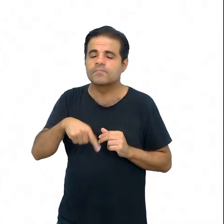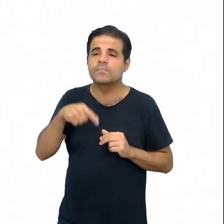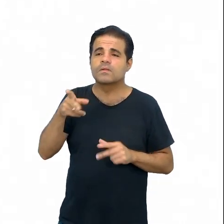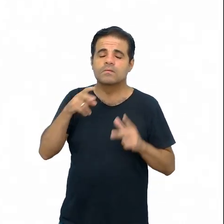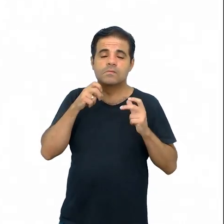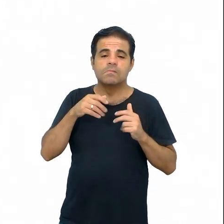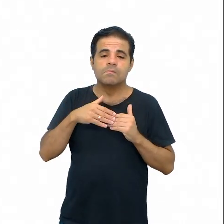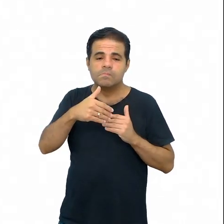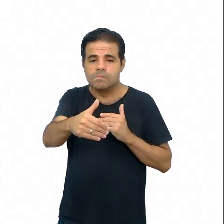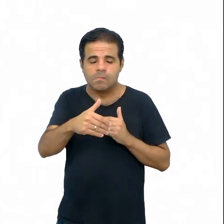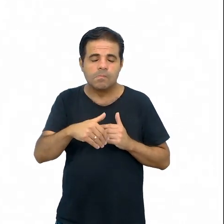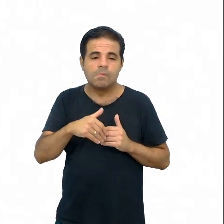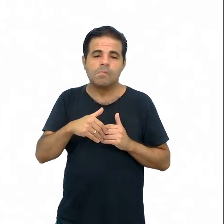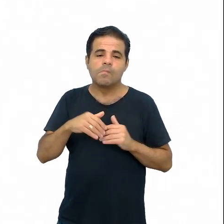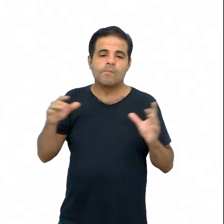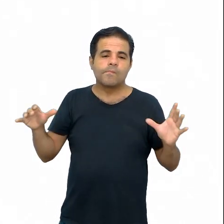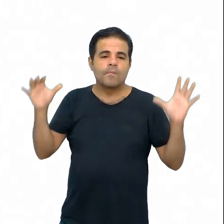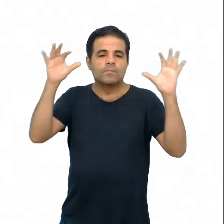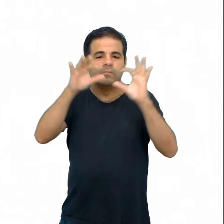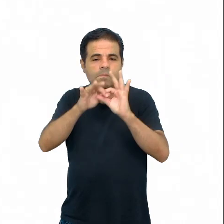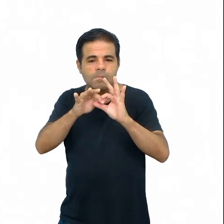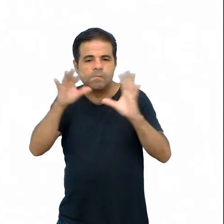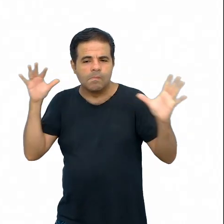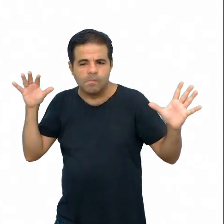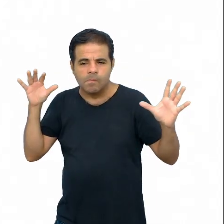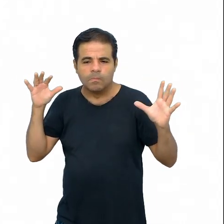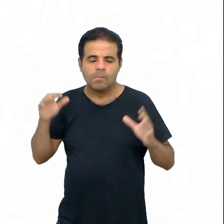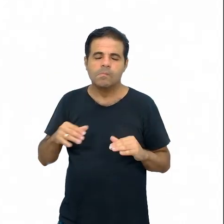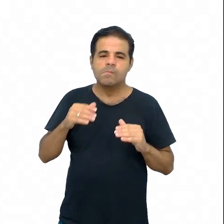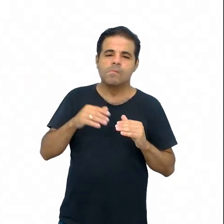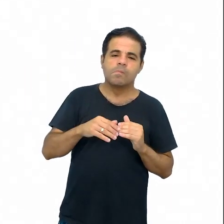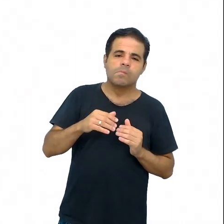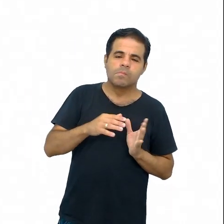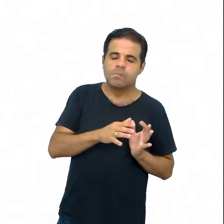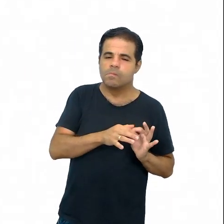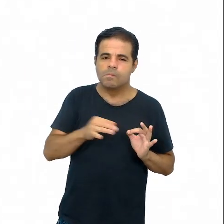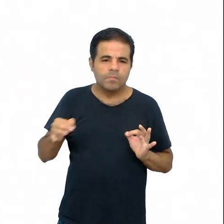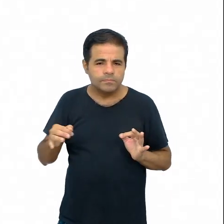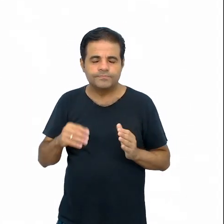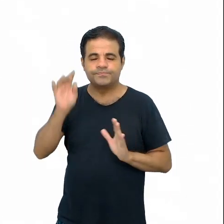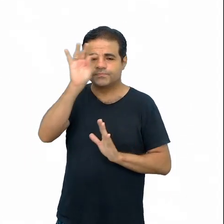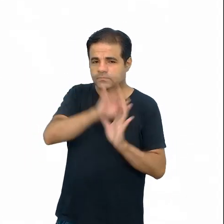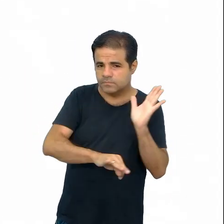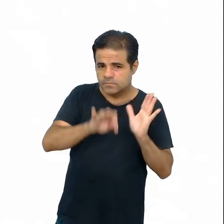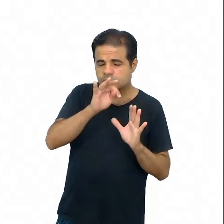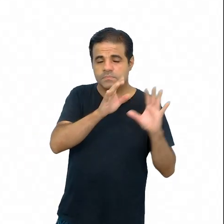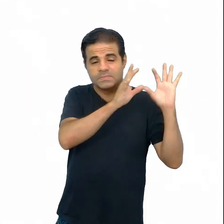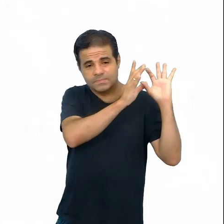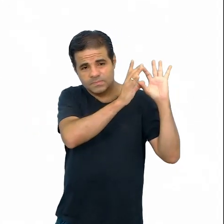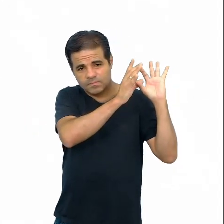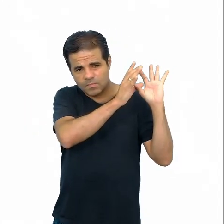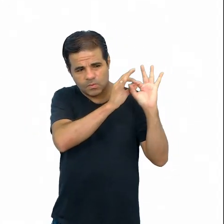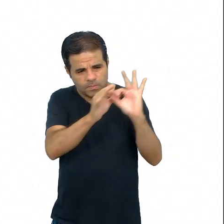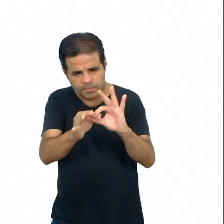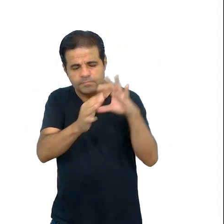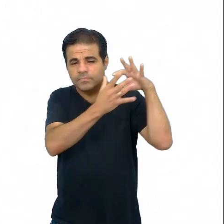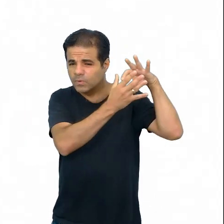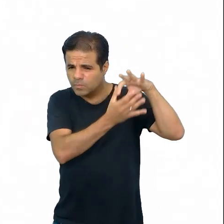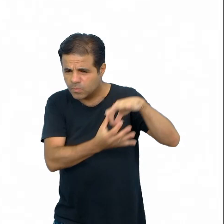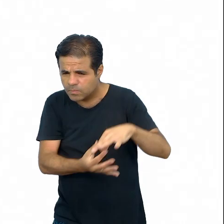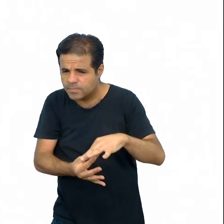de que eles devem estar desvinculadas, né? Pois permite a construção de textos coesos e coerentes,